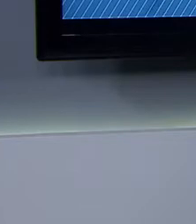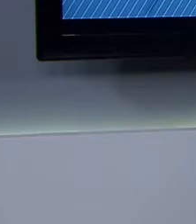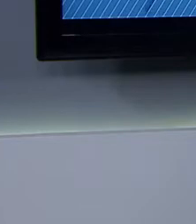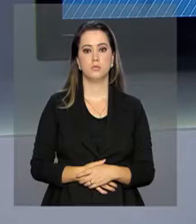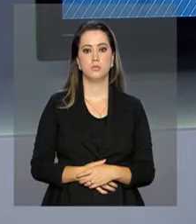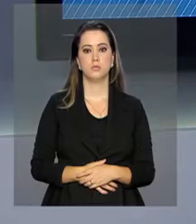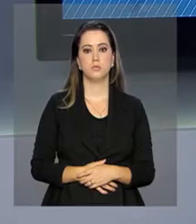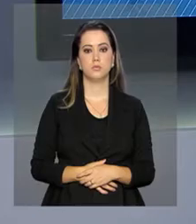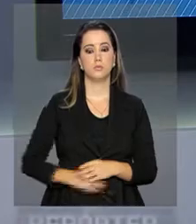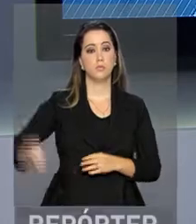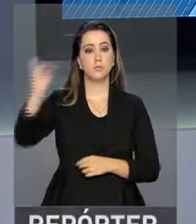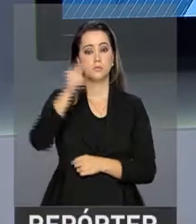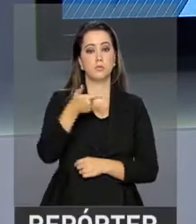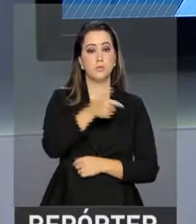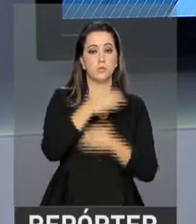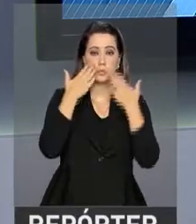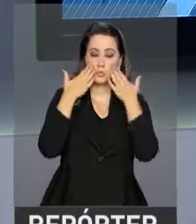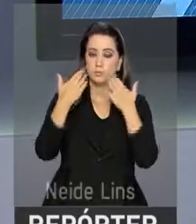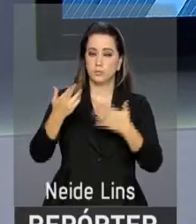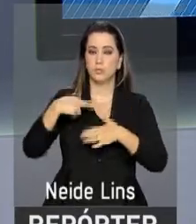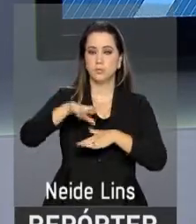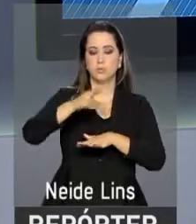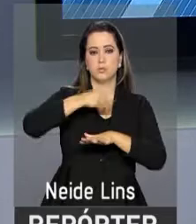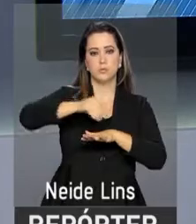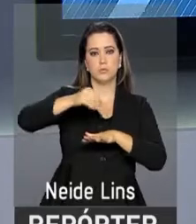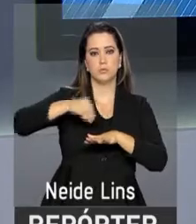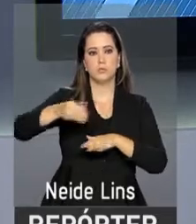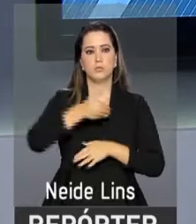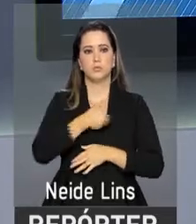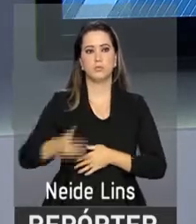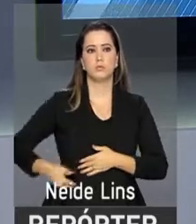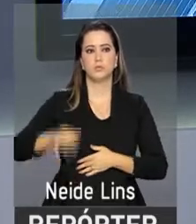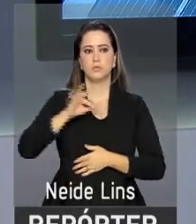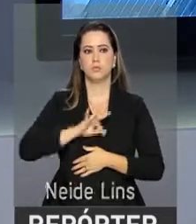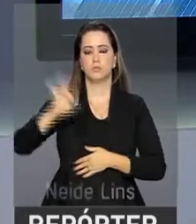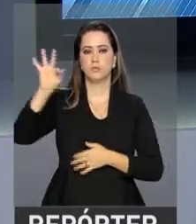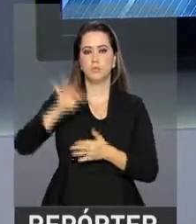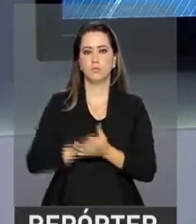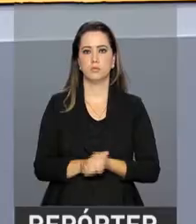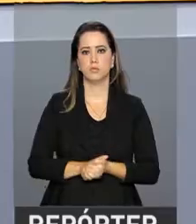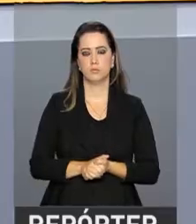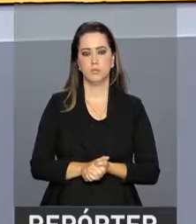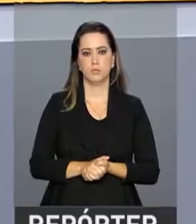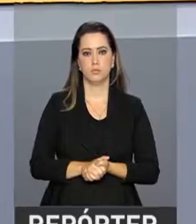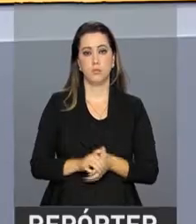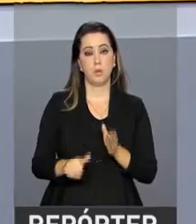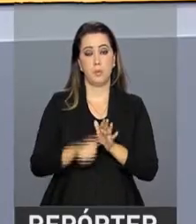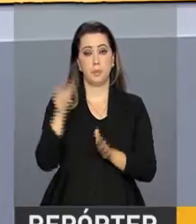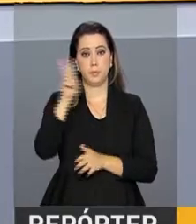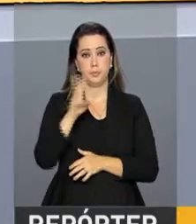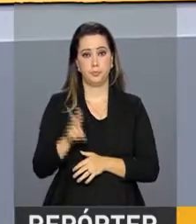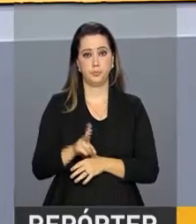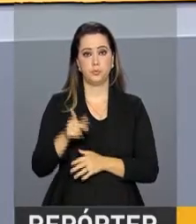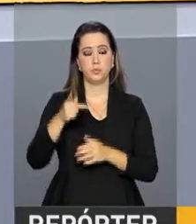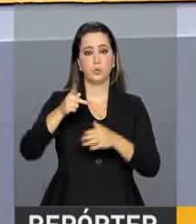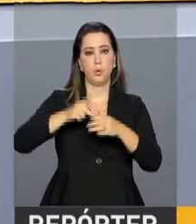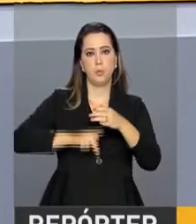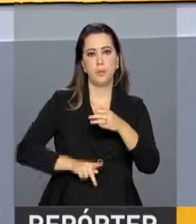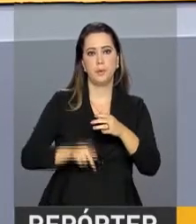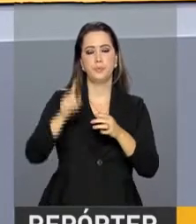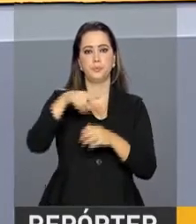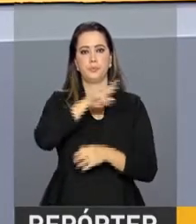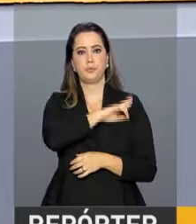olá estamos de volta com o repórter nbr as notícias do governo federal pela primeira vez o pré sal foi